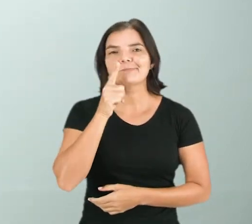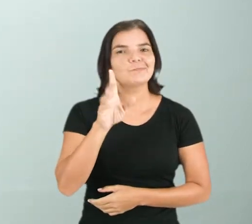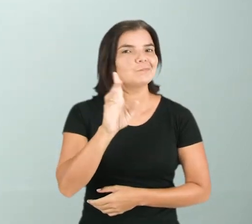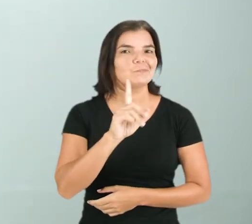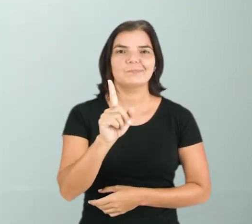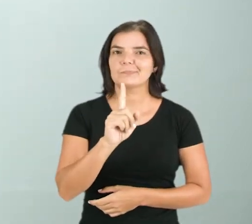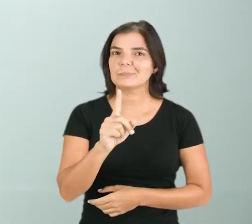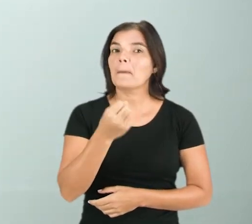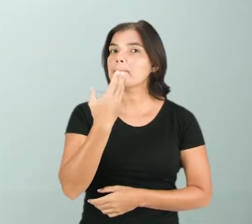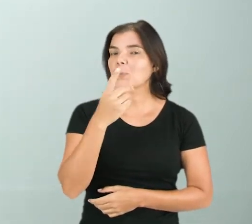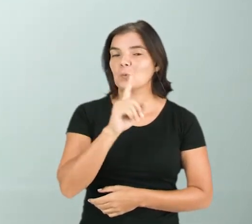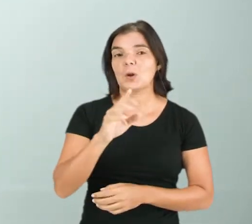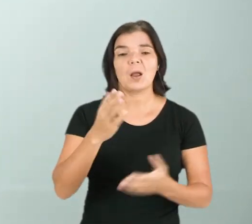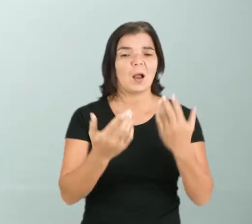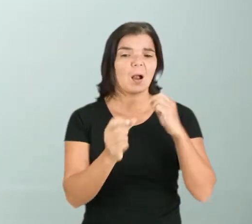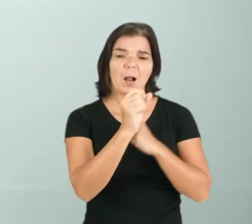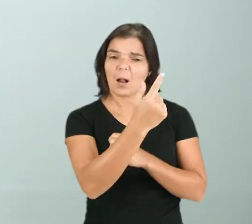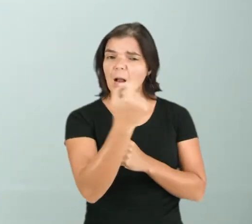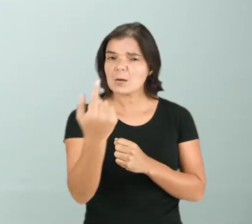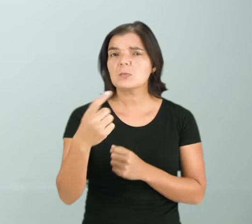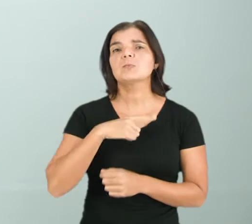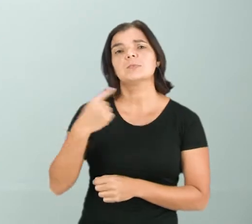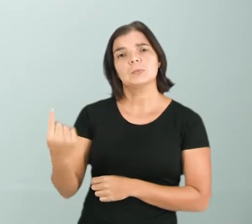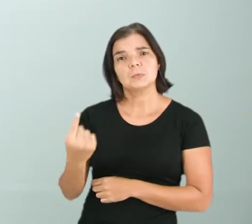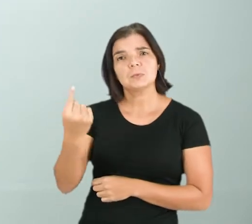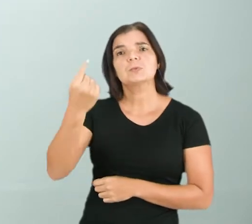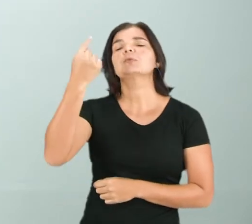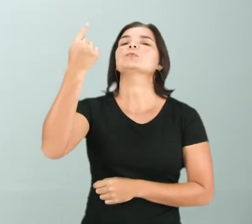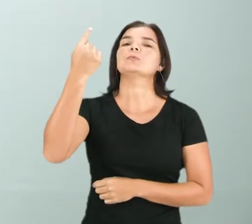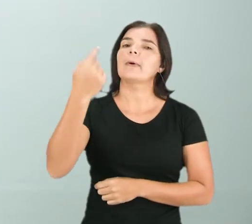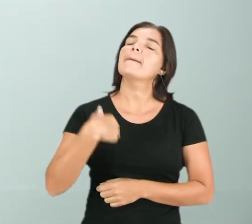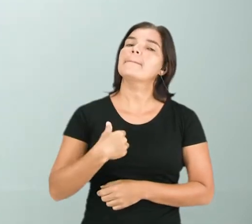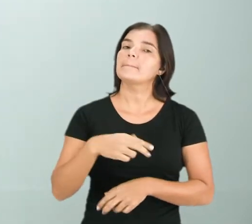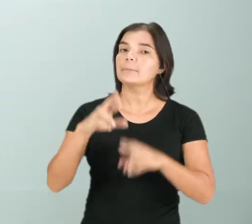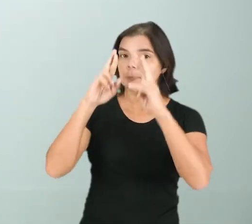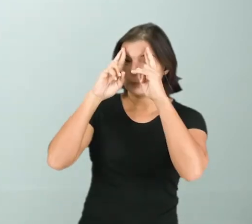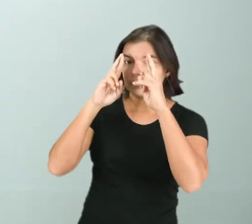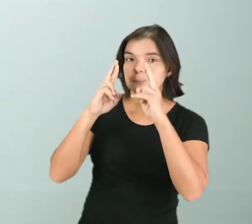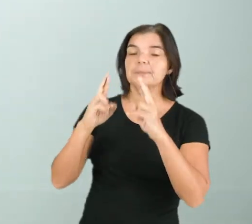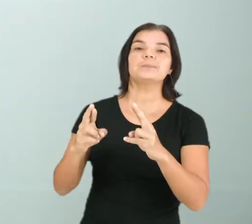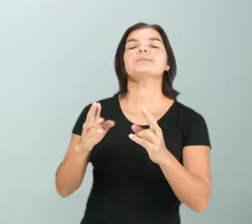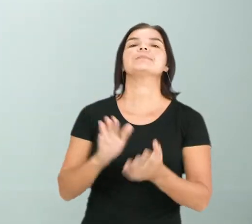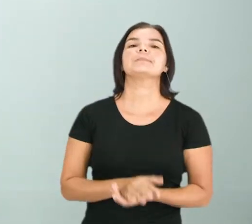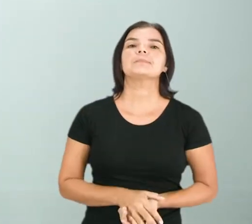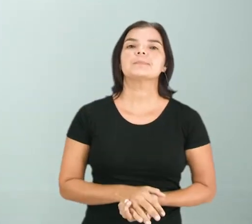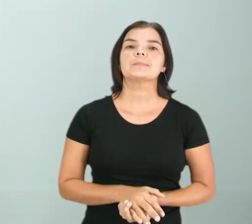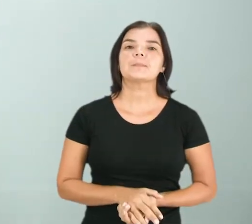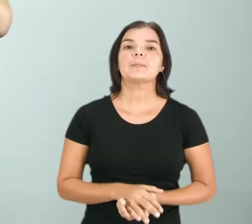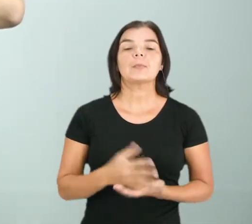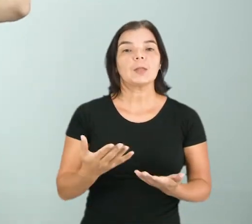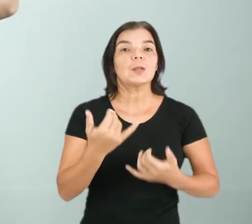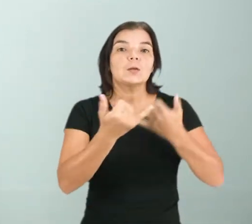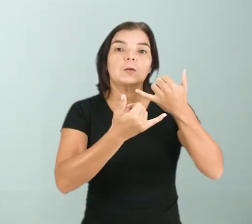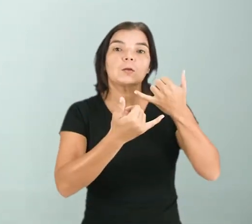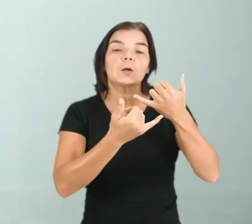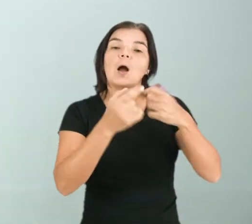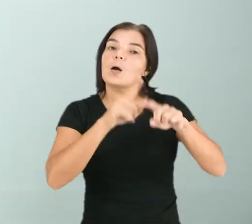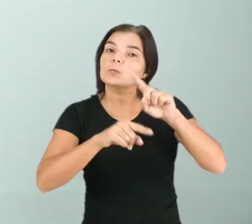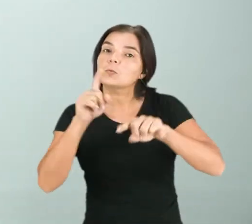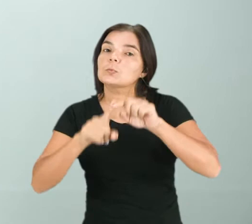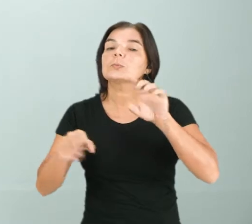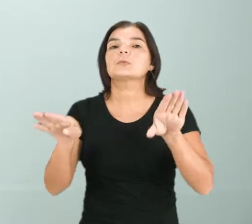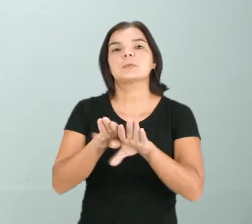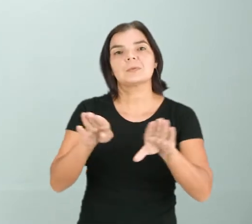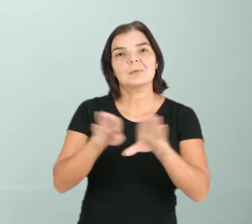legal, porque cada um tem a sua altura, né? Todo mundo merece respeito. E os brinquedos, as